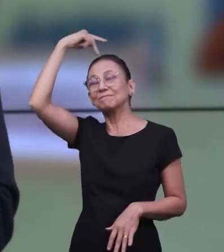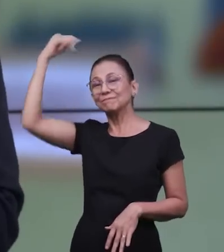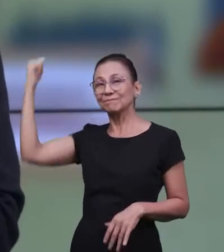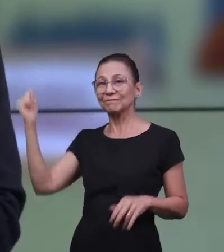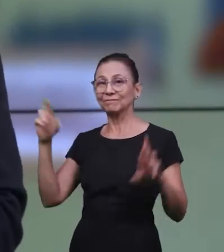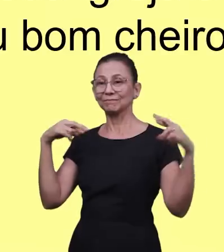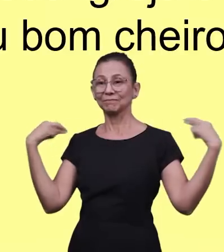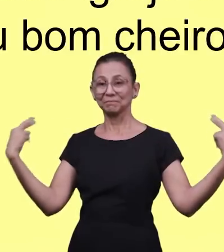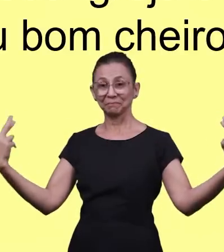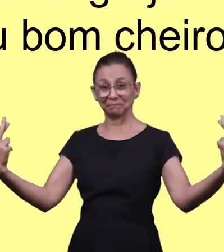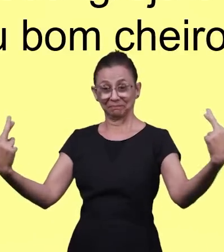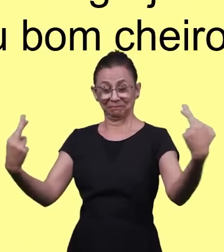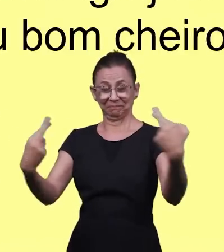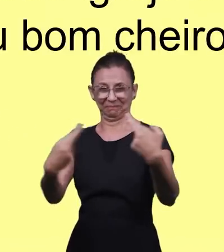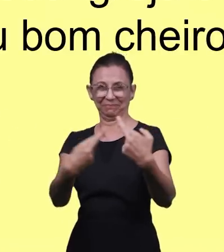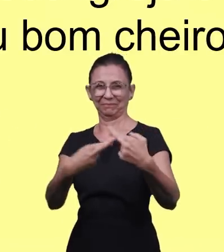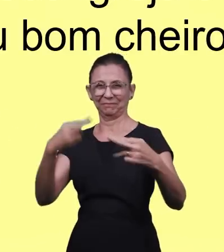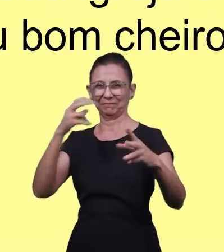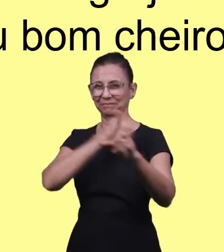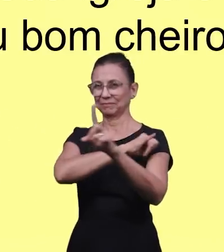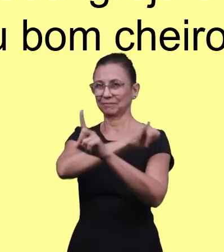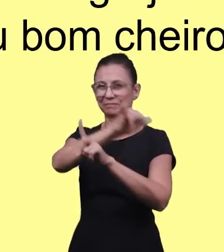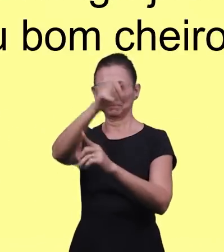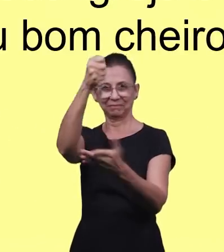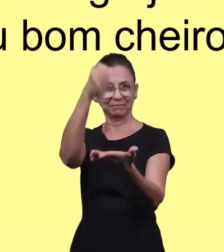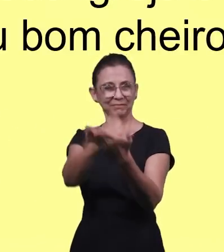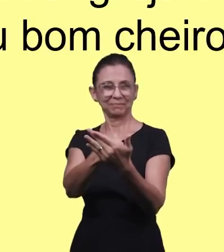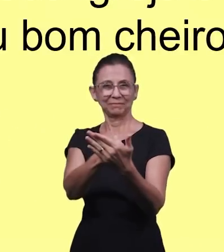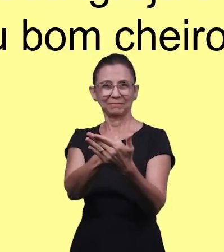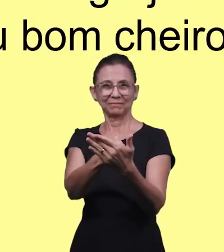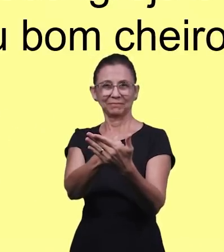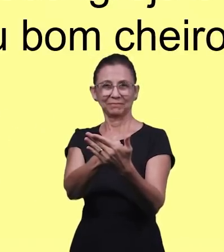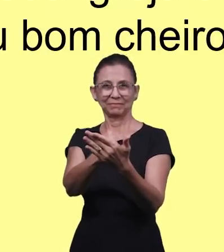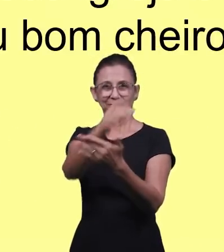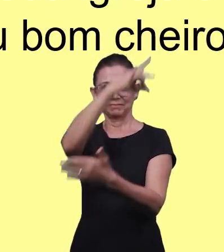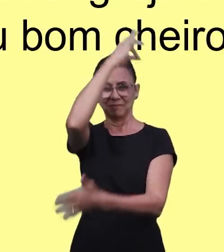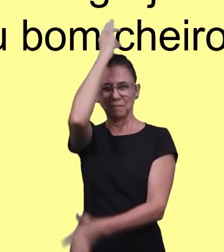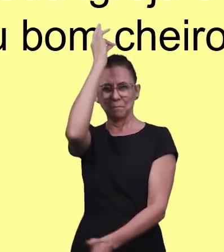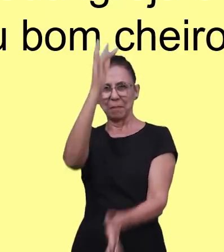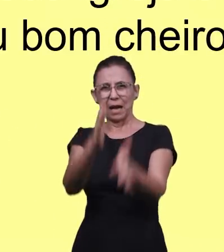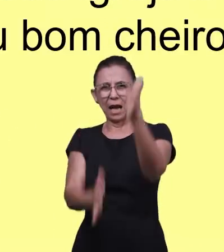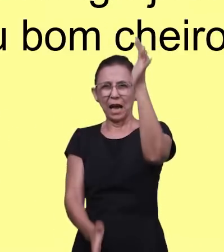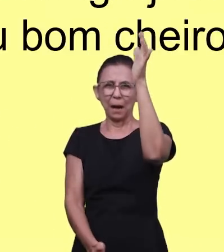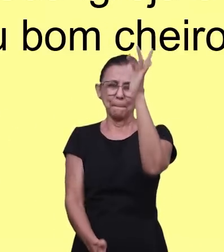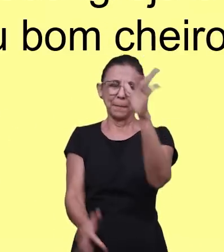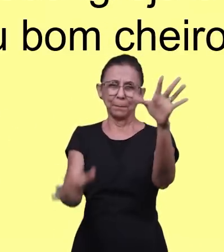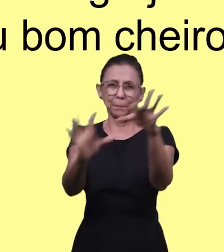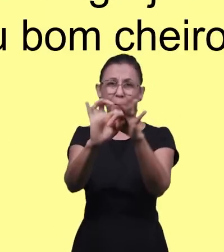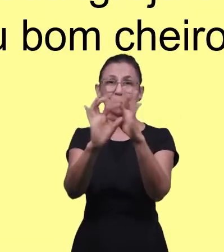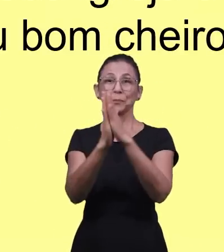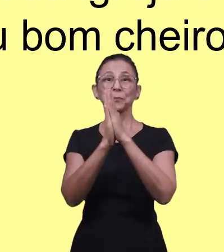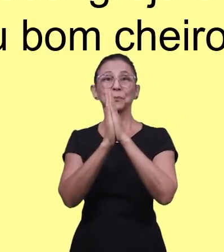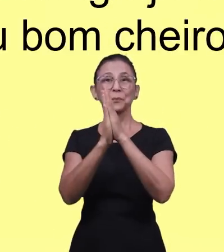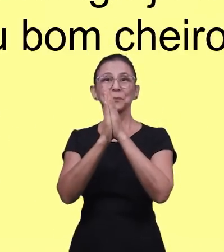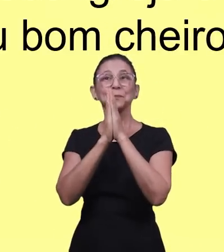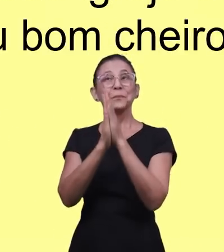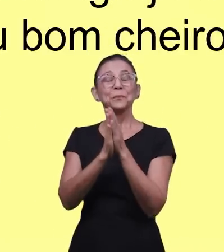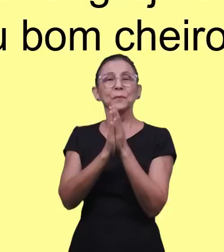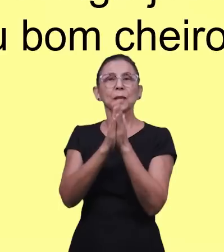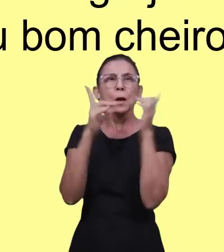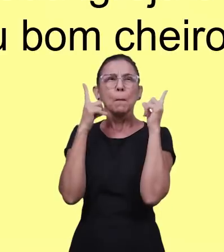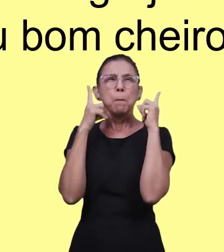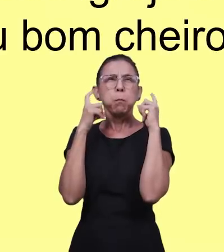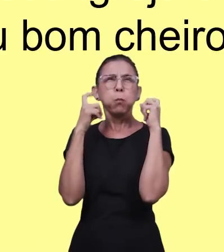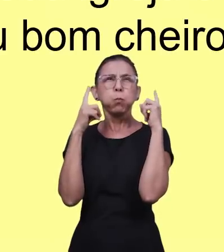estavam reunidos, que a grande profecia de Jesus se cumpriu. Quando eles estavam em comunhão em oração, um